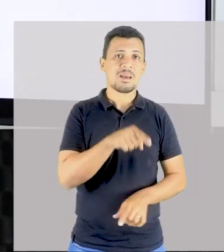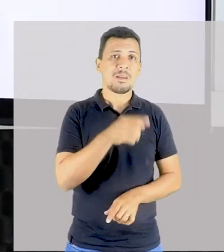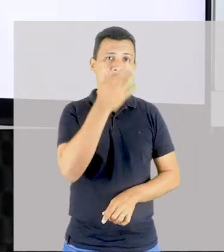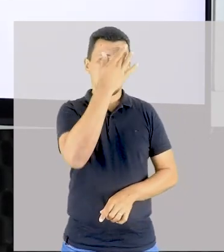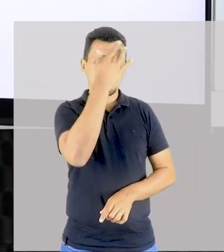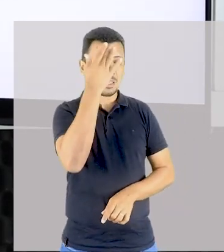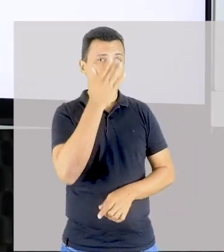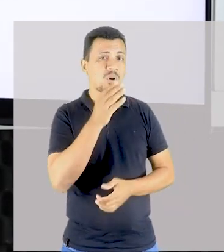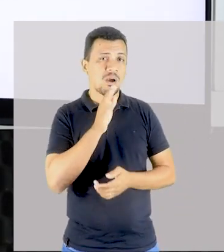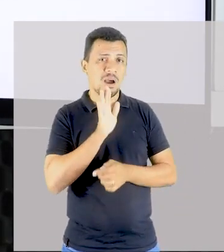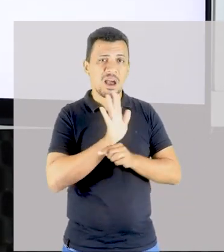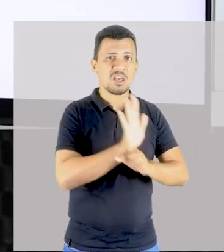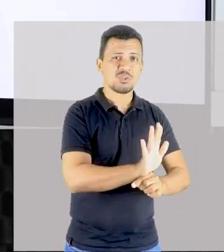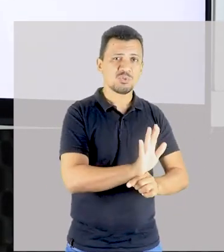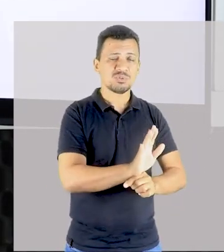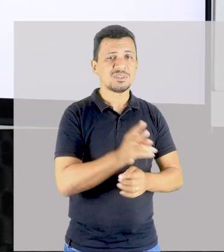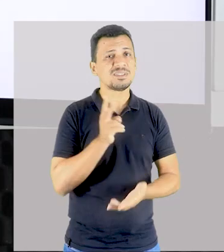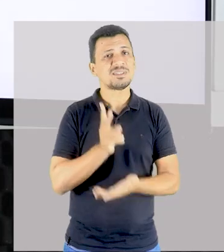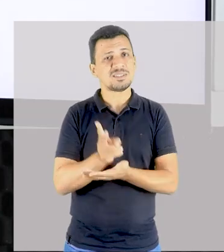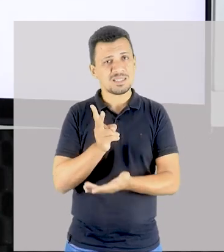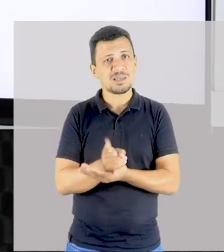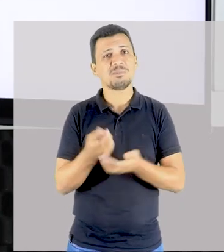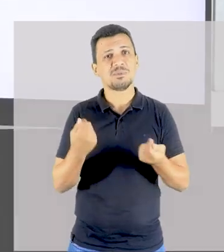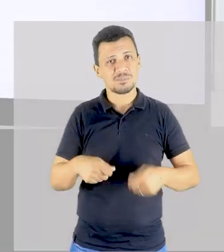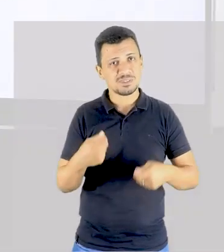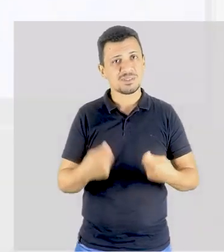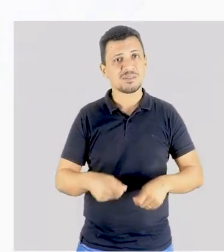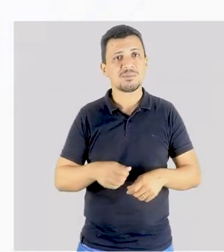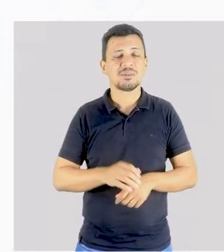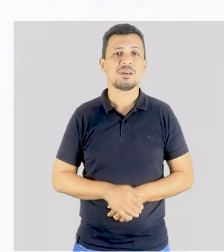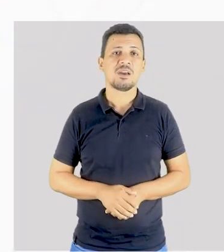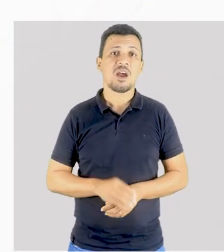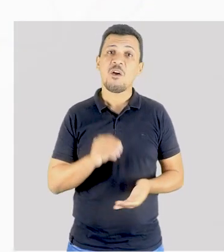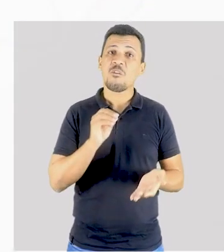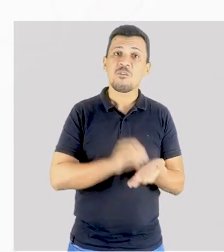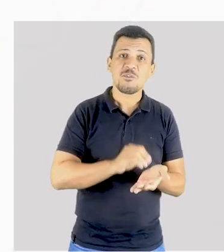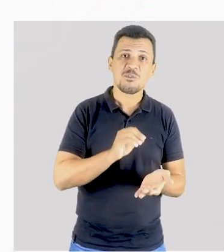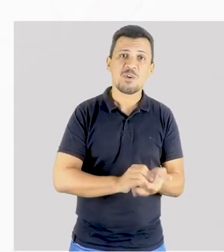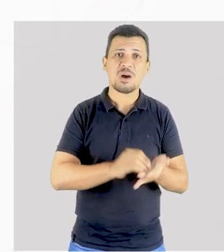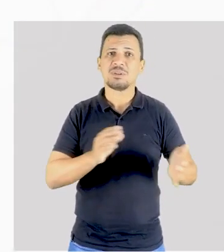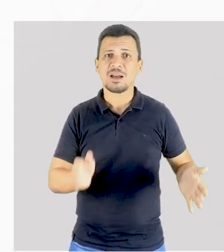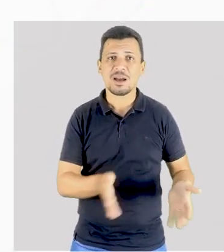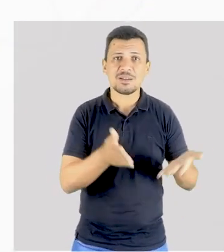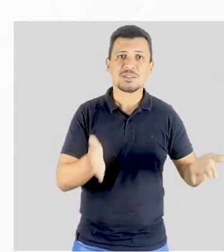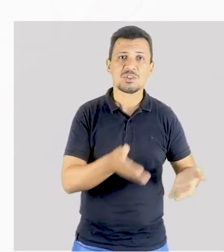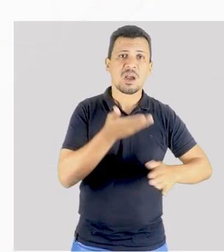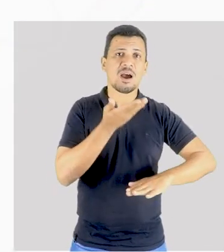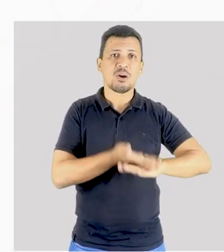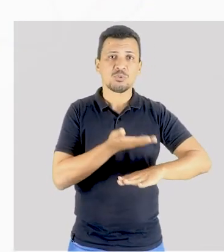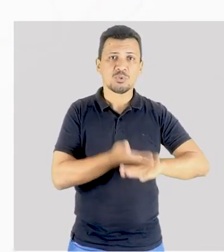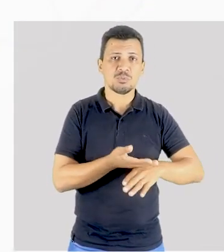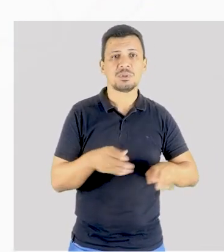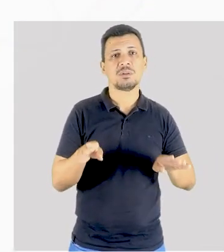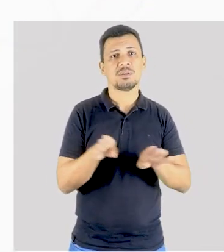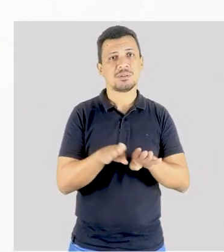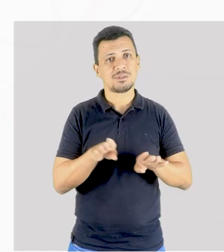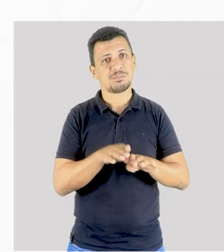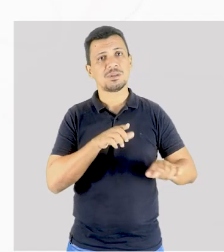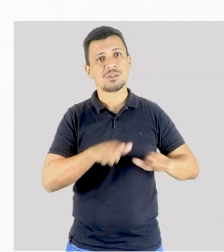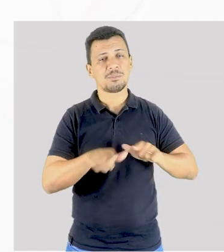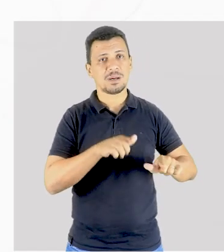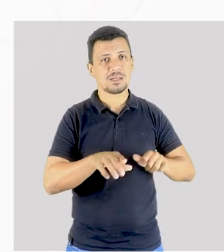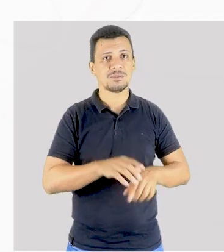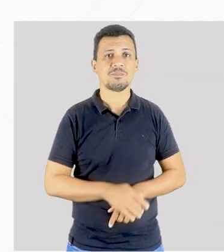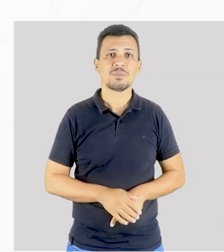a ajuda ficar sempre dependendo daquela ajuda a falta de incentivo à autonomia e ao trabalho